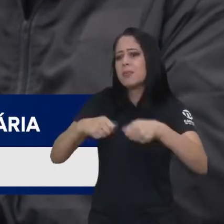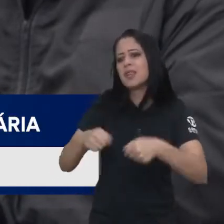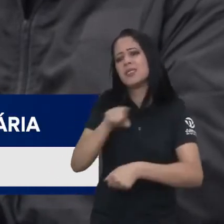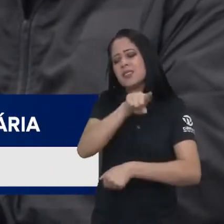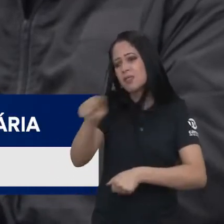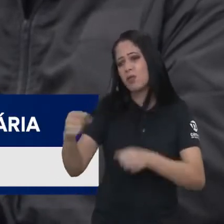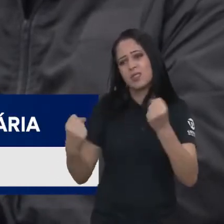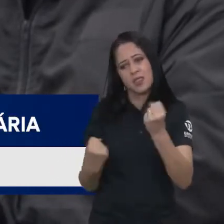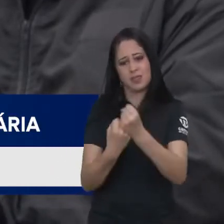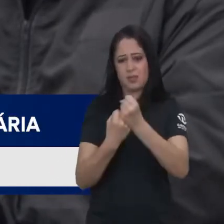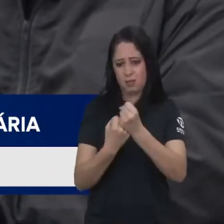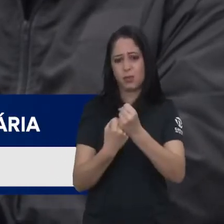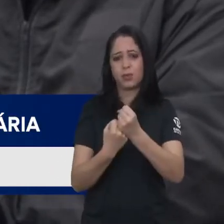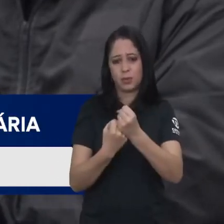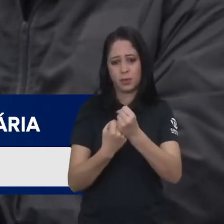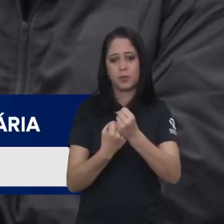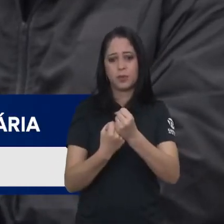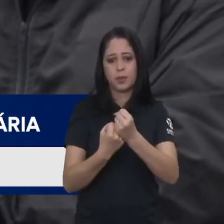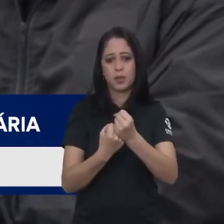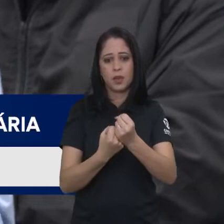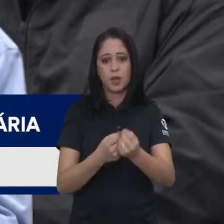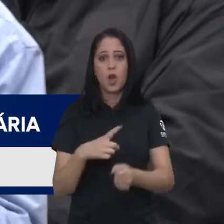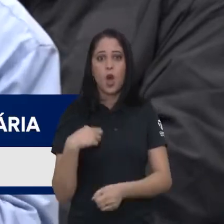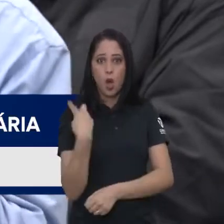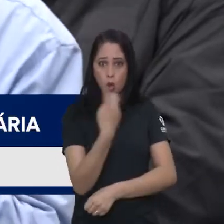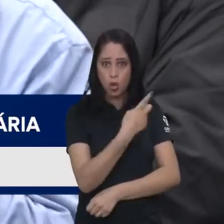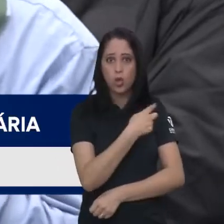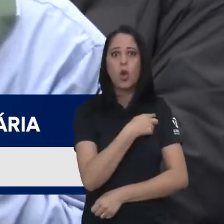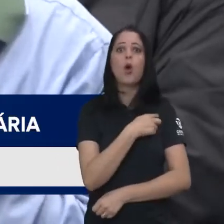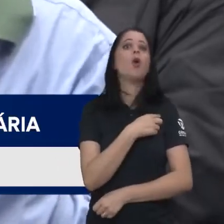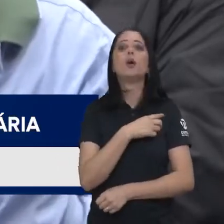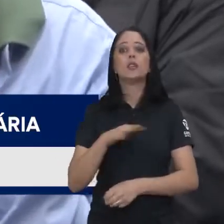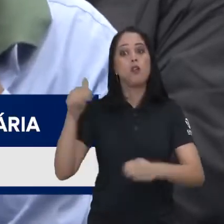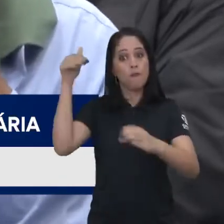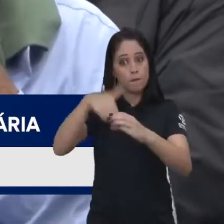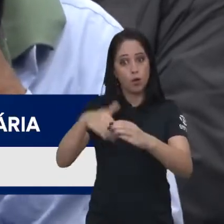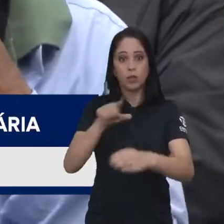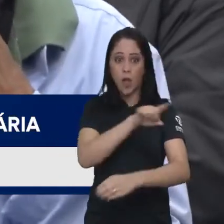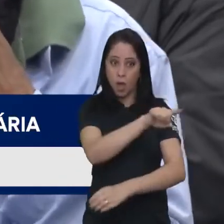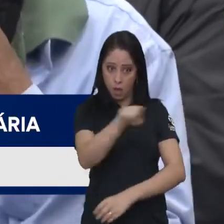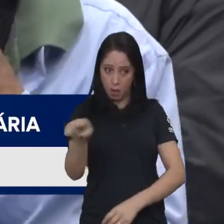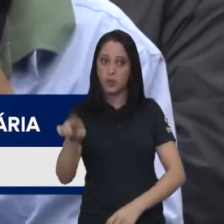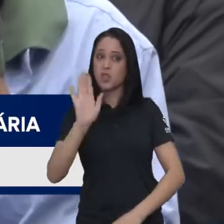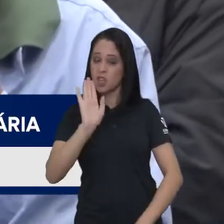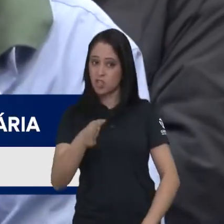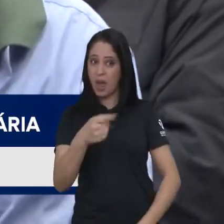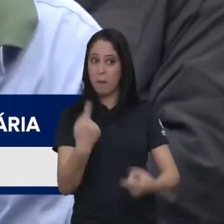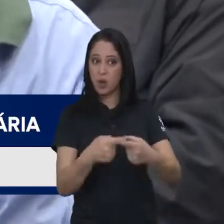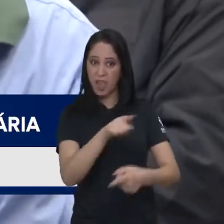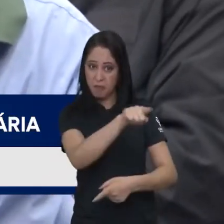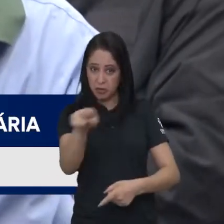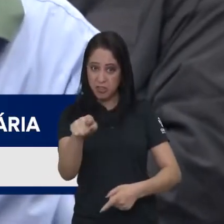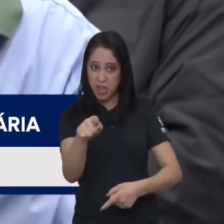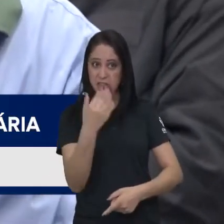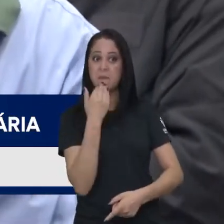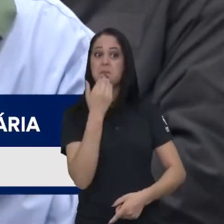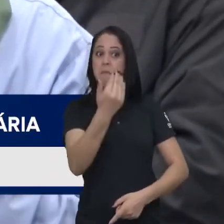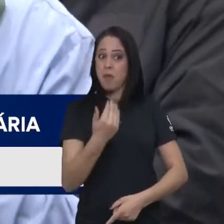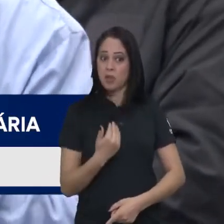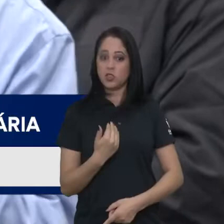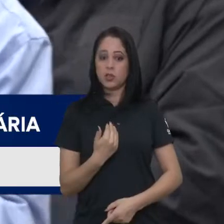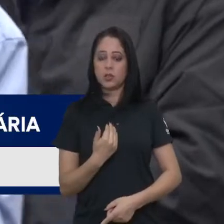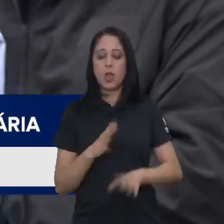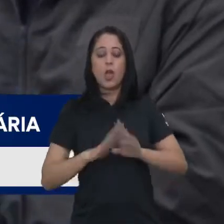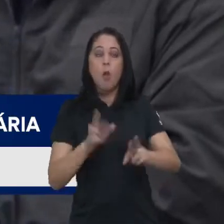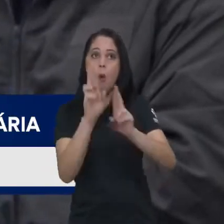vocês, foi como o colega lhe falou, fomos nós que colocamos vocês aí porque vocês vieram nos pedir, e